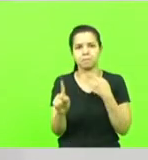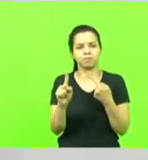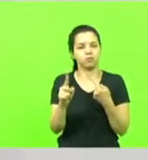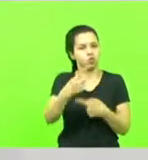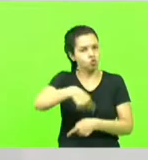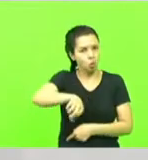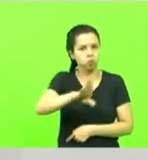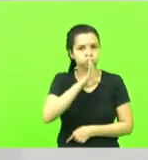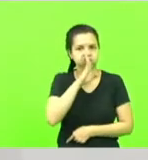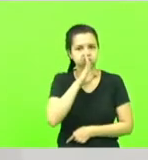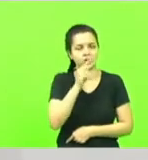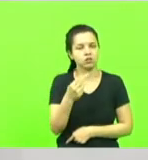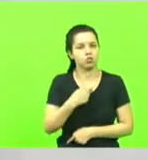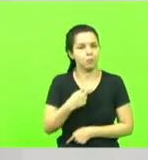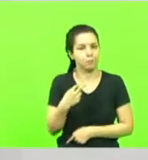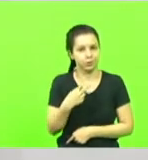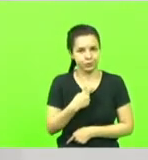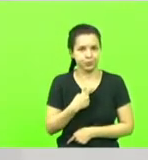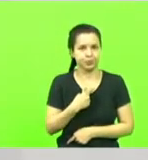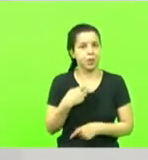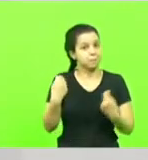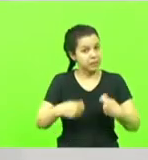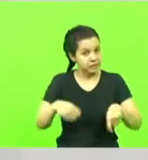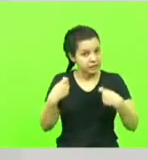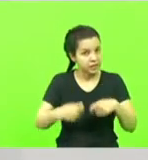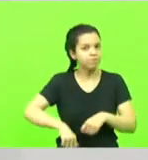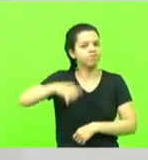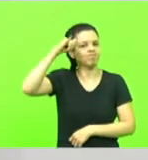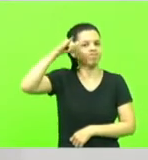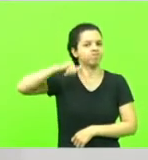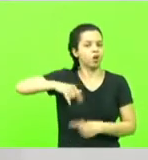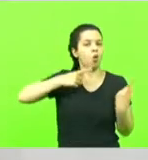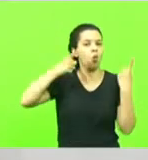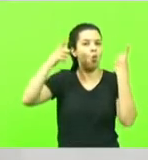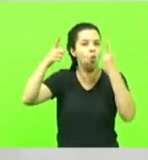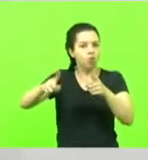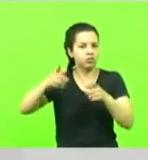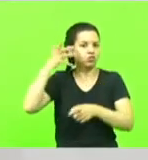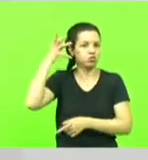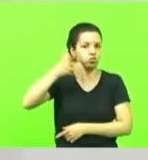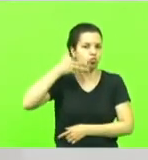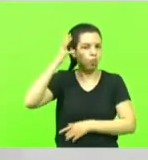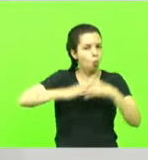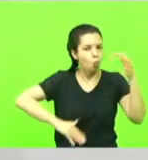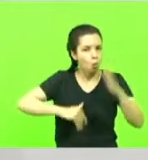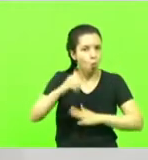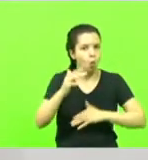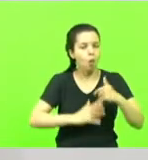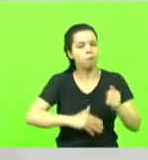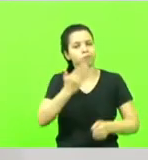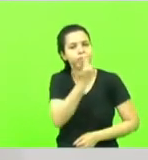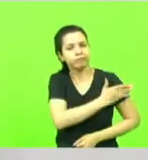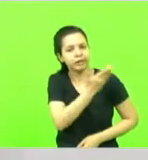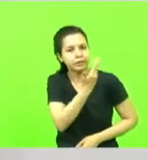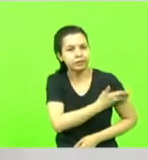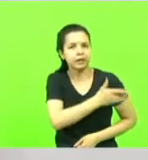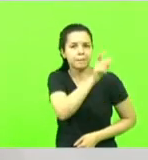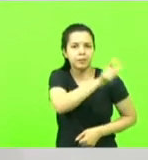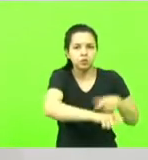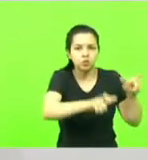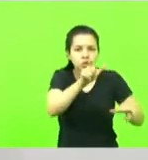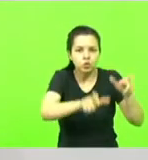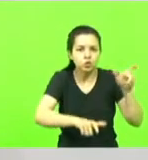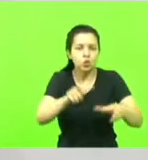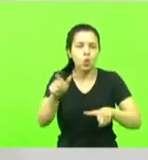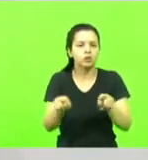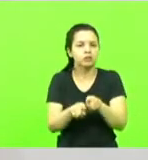desse debate. É preciso combater discursos e práticas que diferenciem as pessoas e normalizem o que não